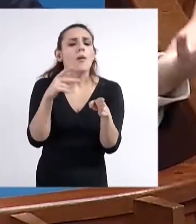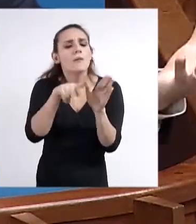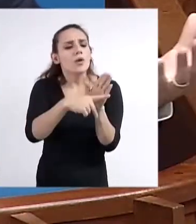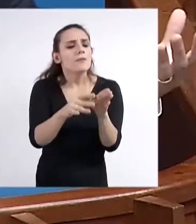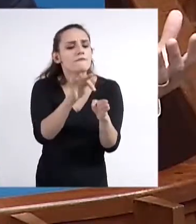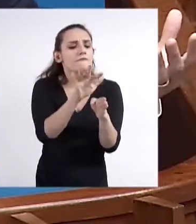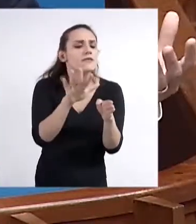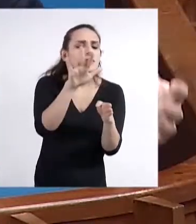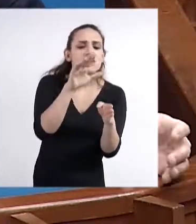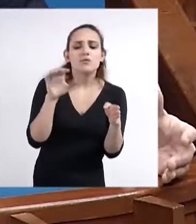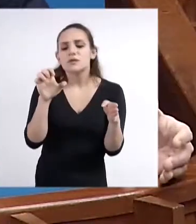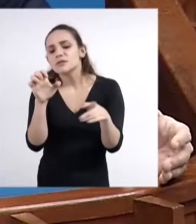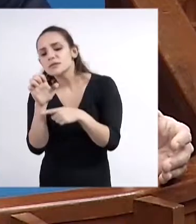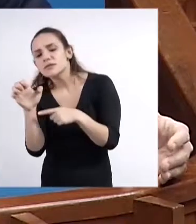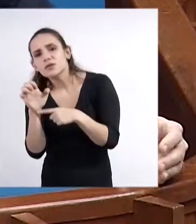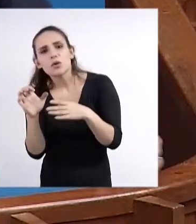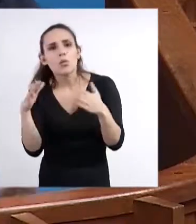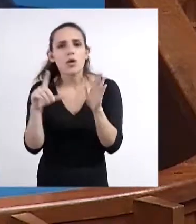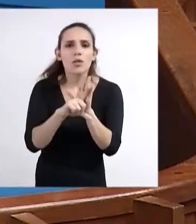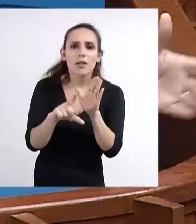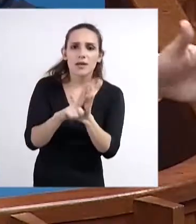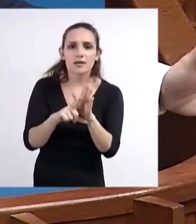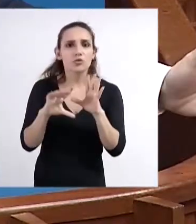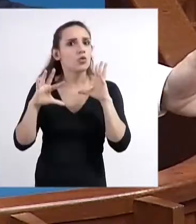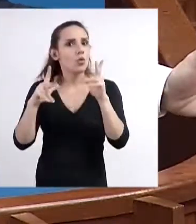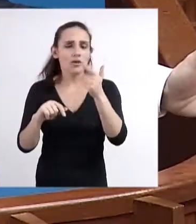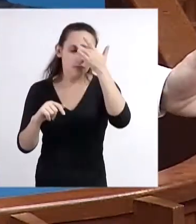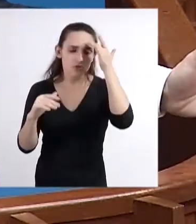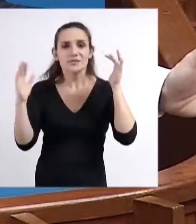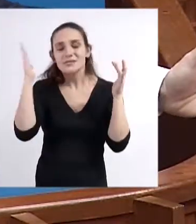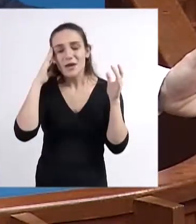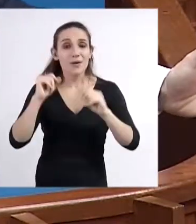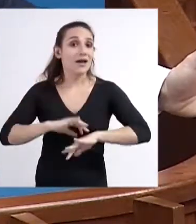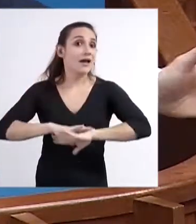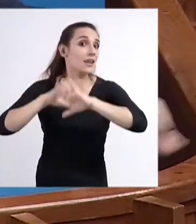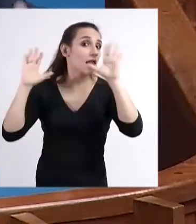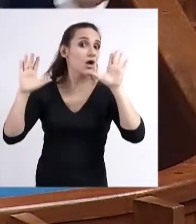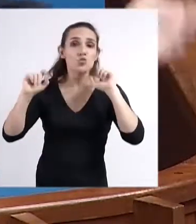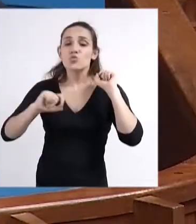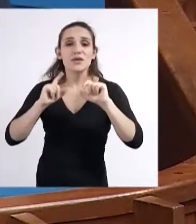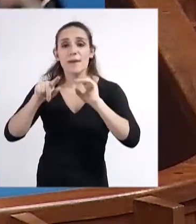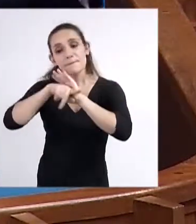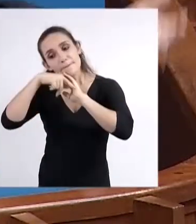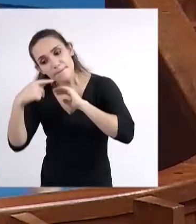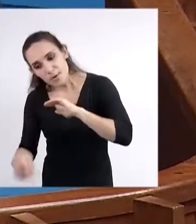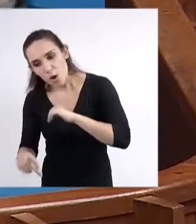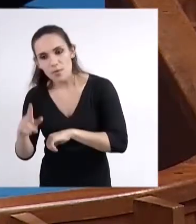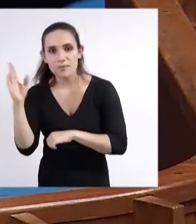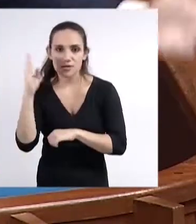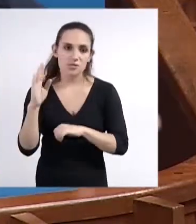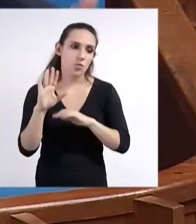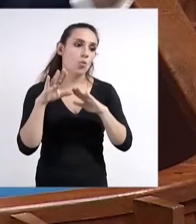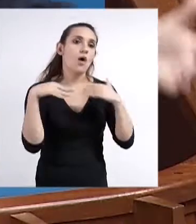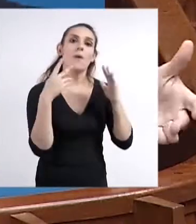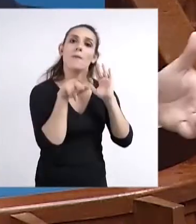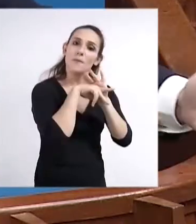onde todos possam ter um acesso, inclusive rapidamente